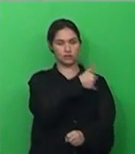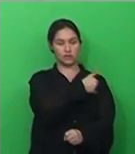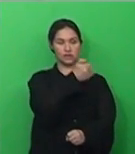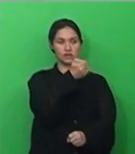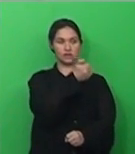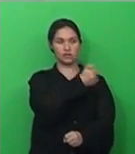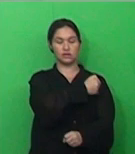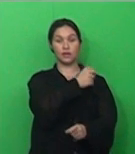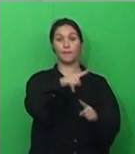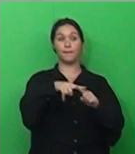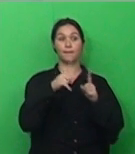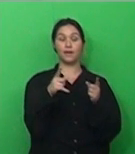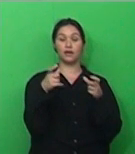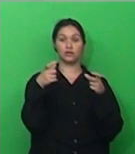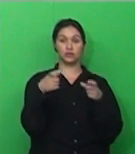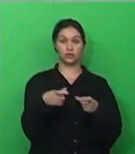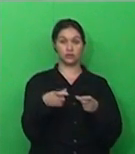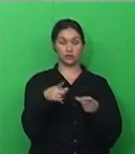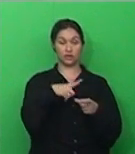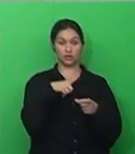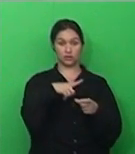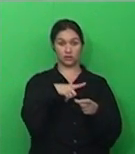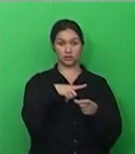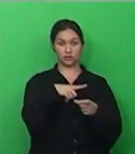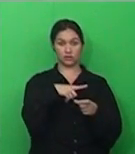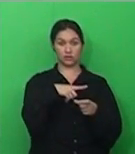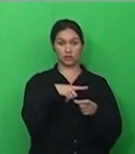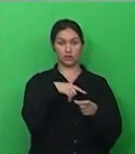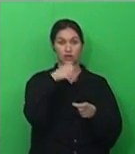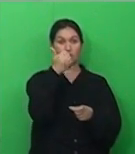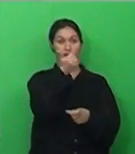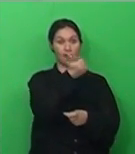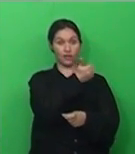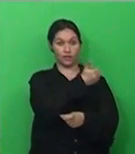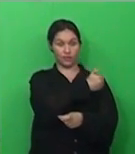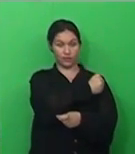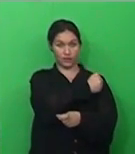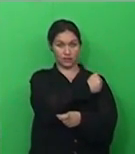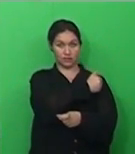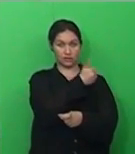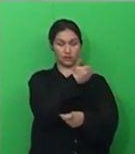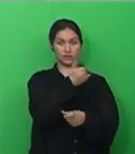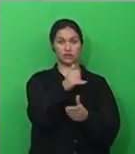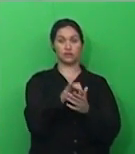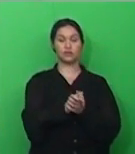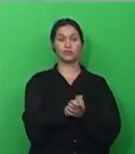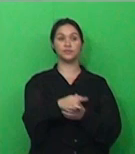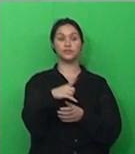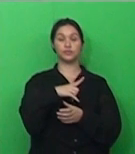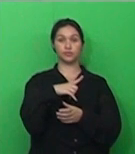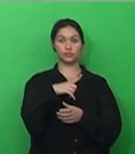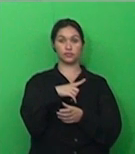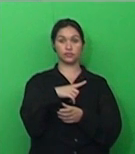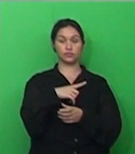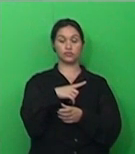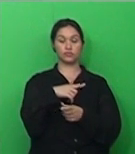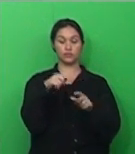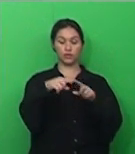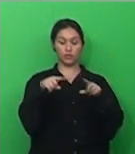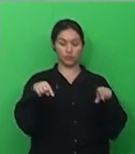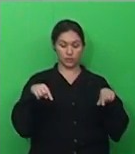ocorre, existe o armazenamento delas, ok? E tem que ter uma temperatura baixa para que possa